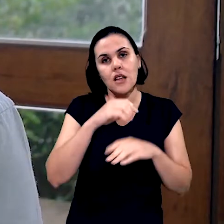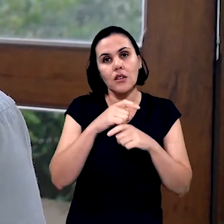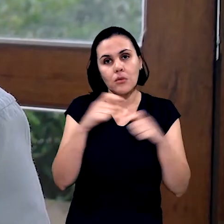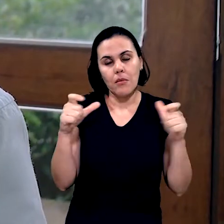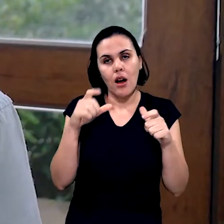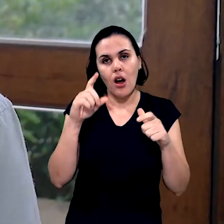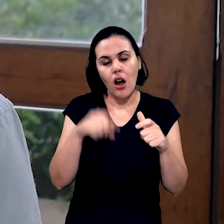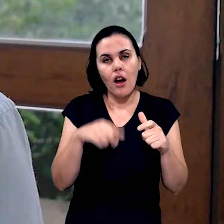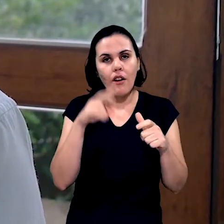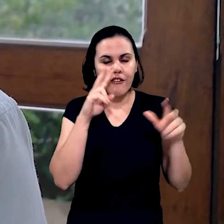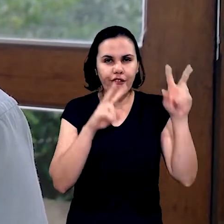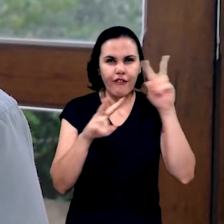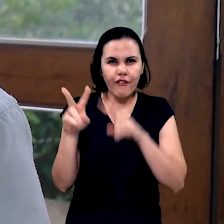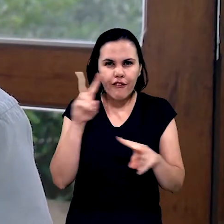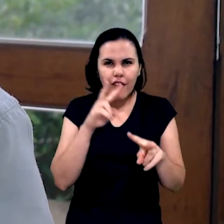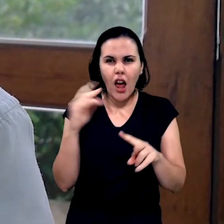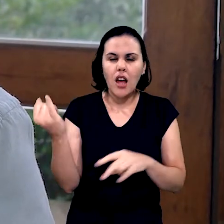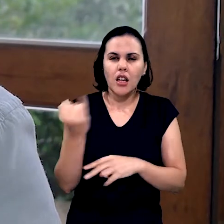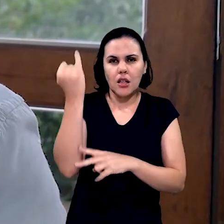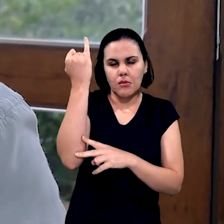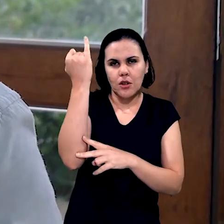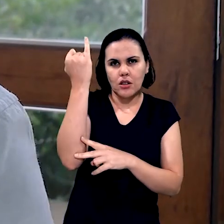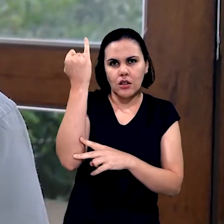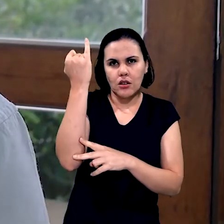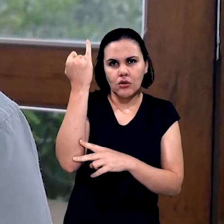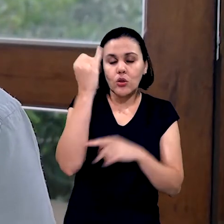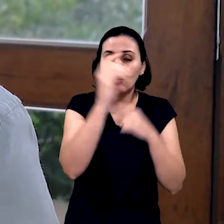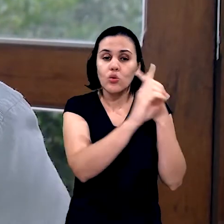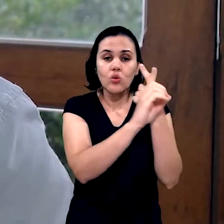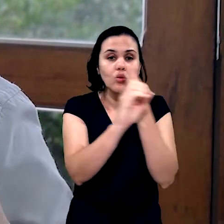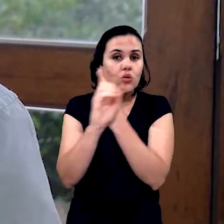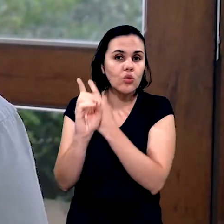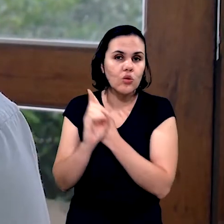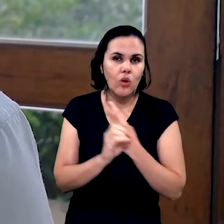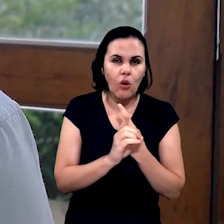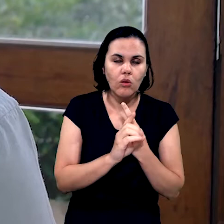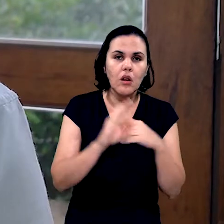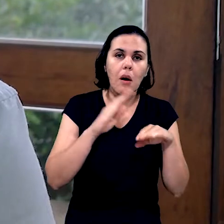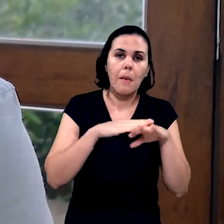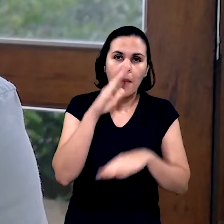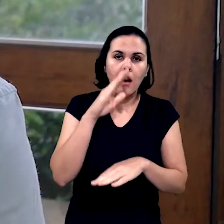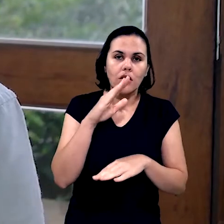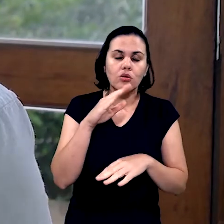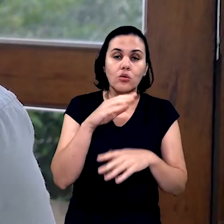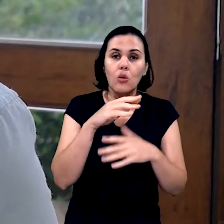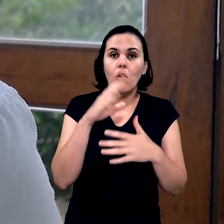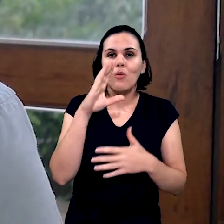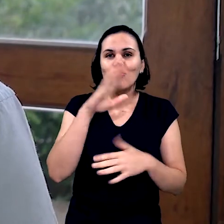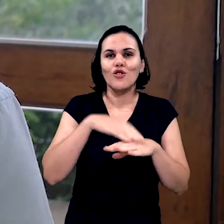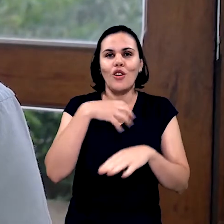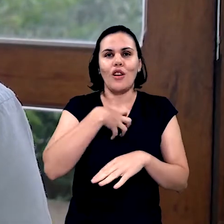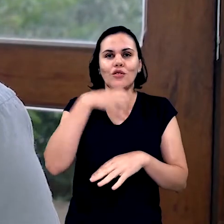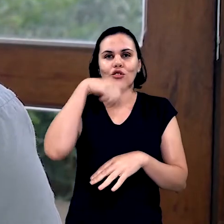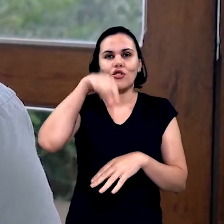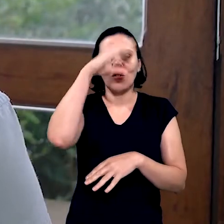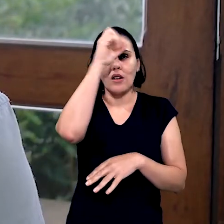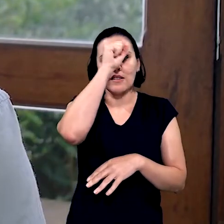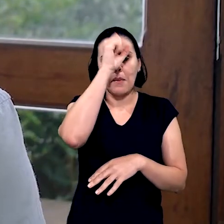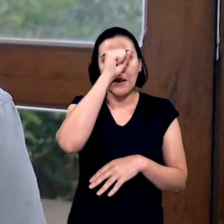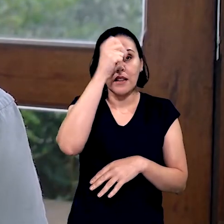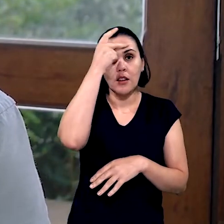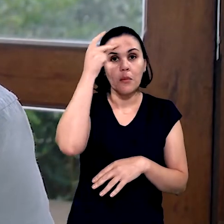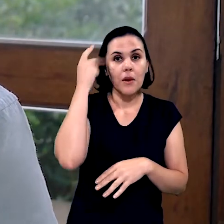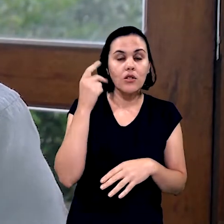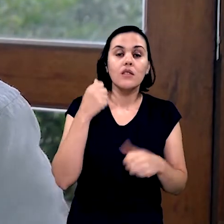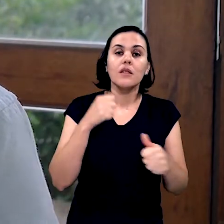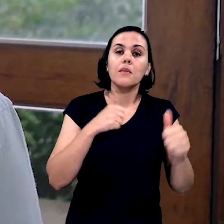aprendizado maior é ver a importância dos encontros, né? É mais um elemento, é mais um aprendizado de que nós